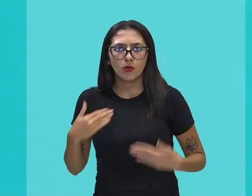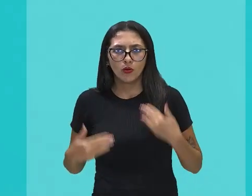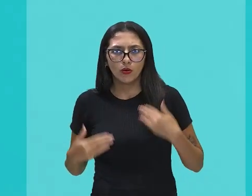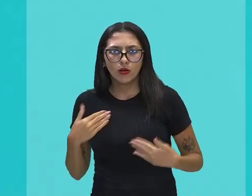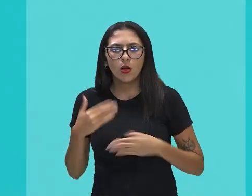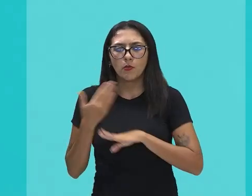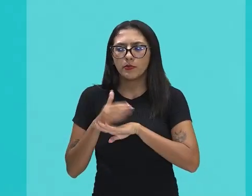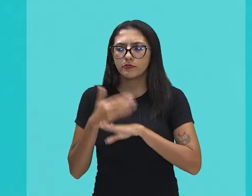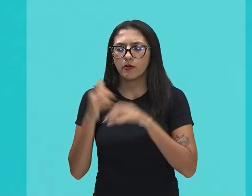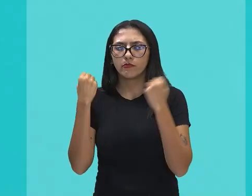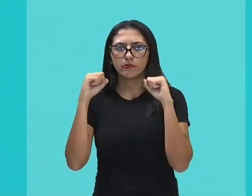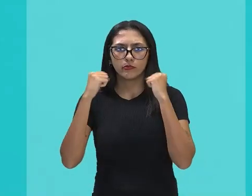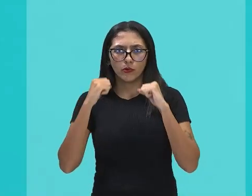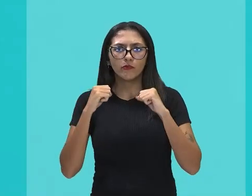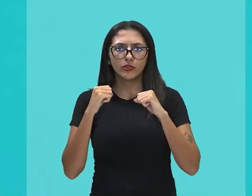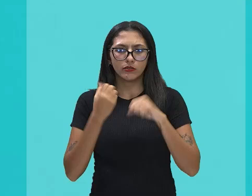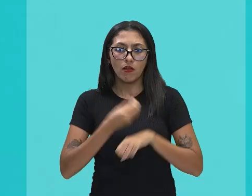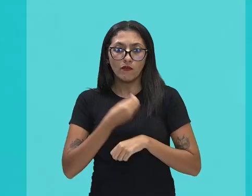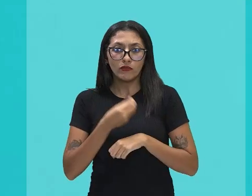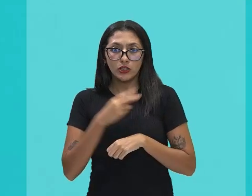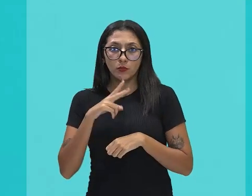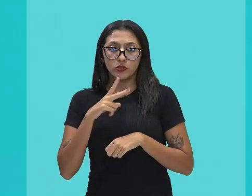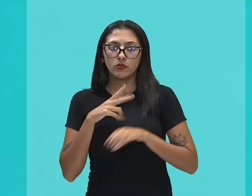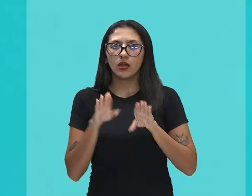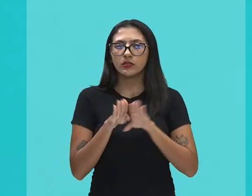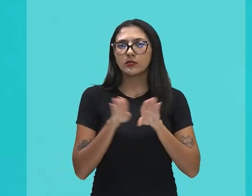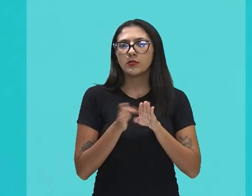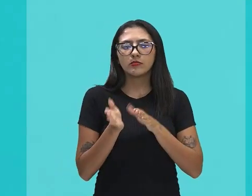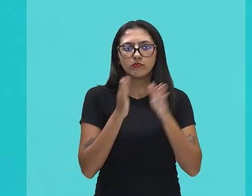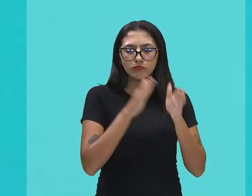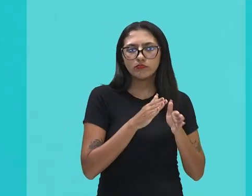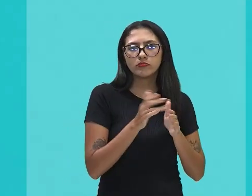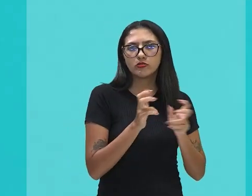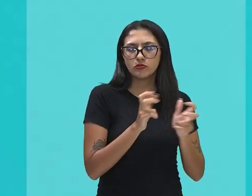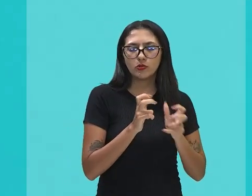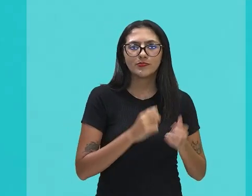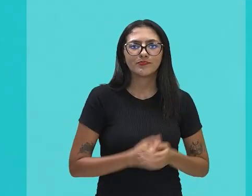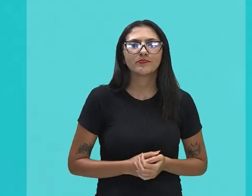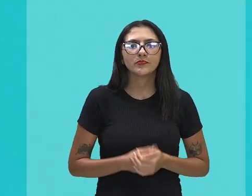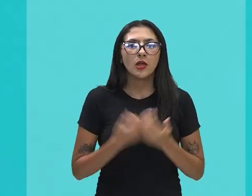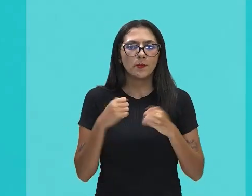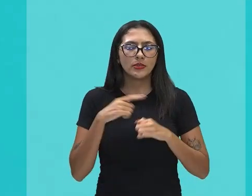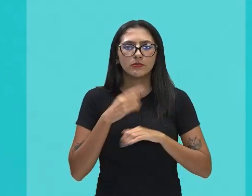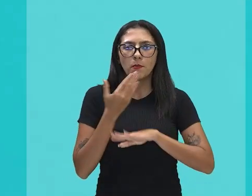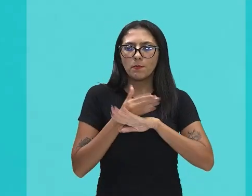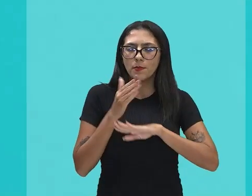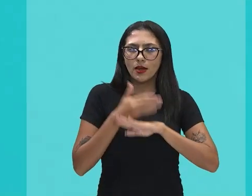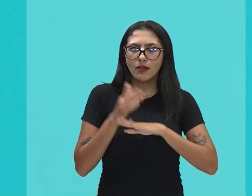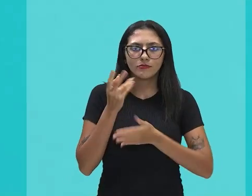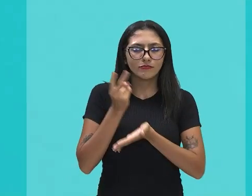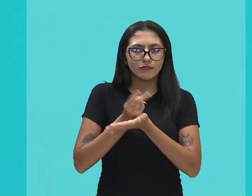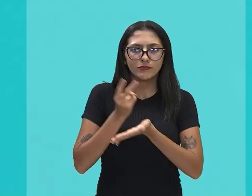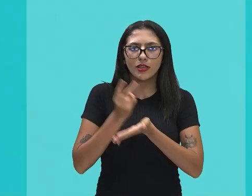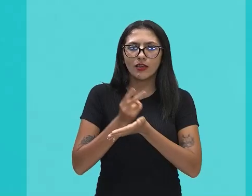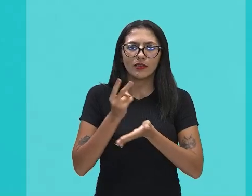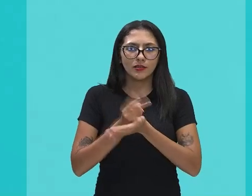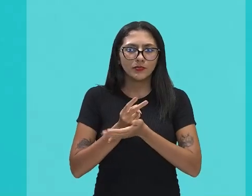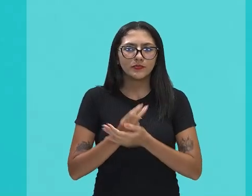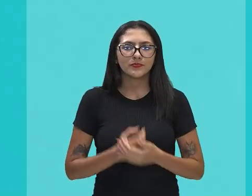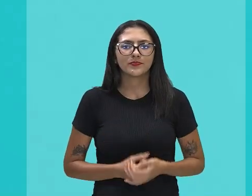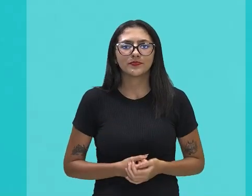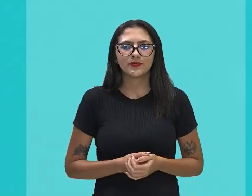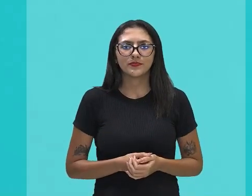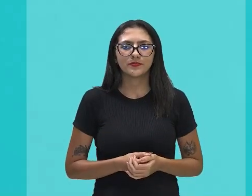mundo real e não só no ambiente virtual, né? Então a gente precisa estar se movimentando, estar se mexendo e,